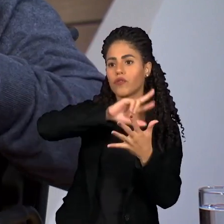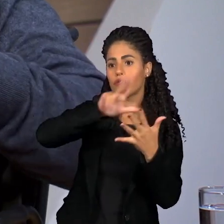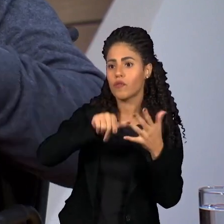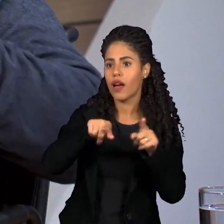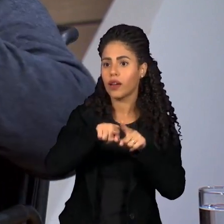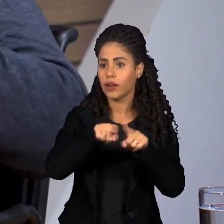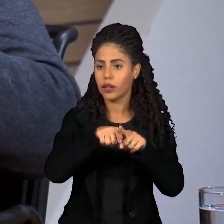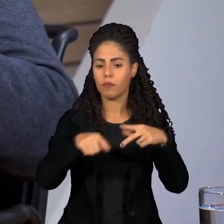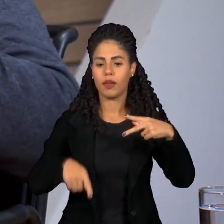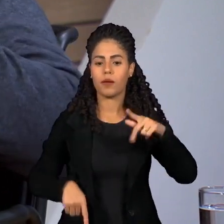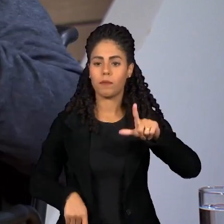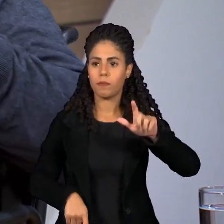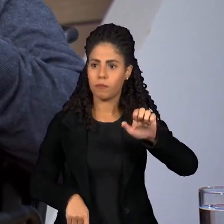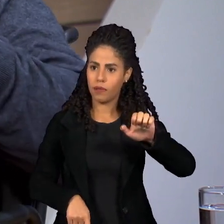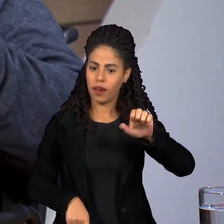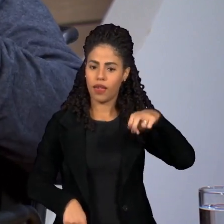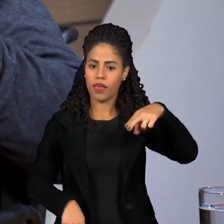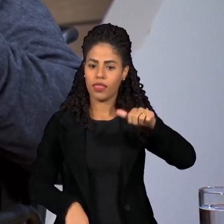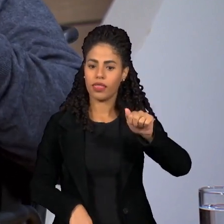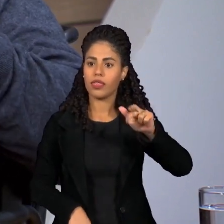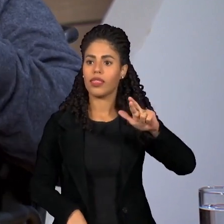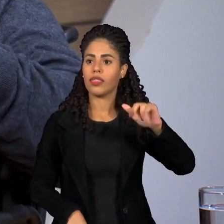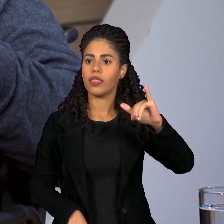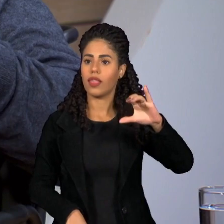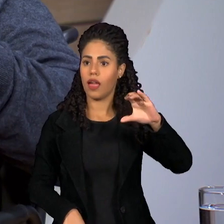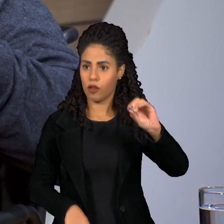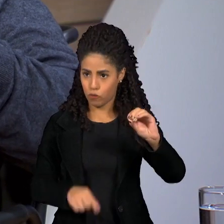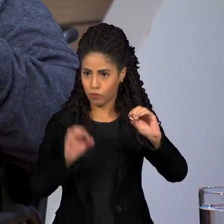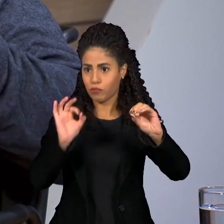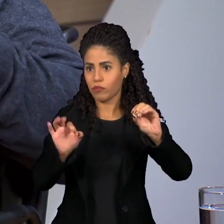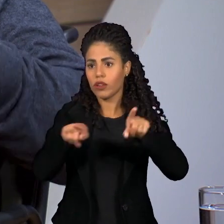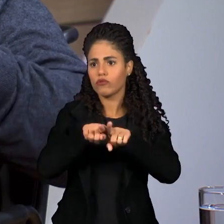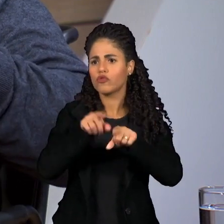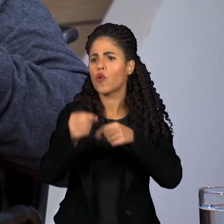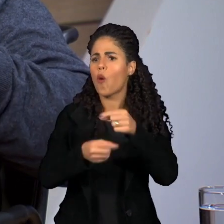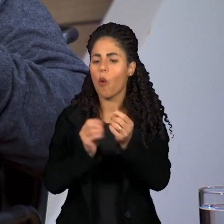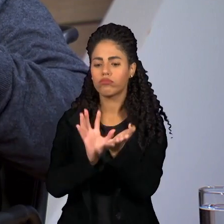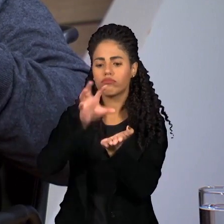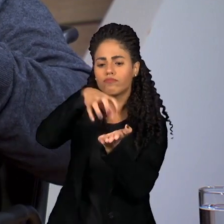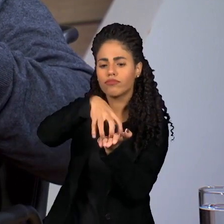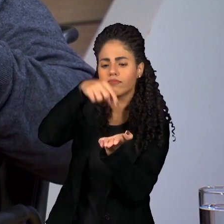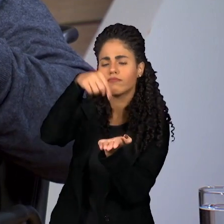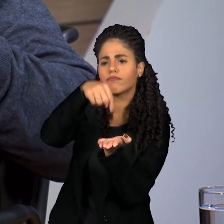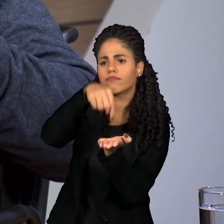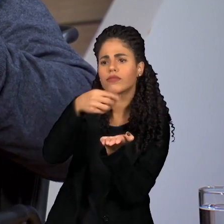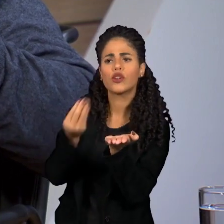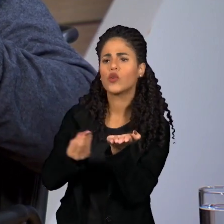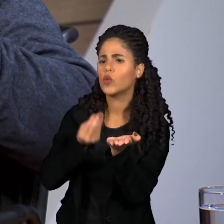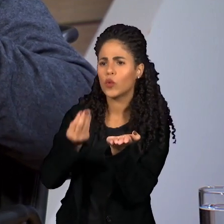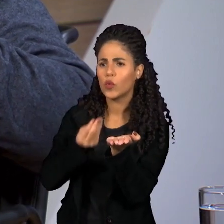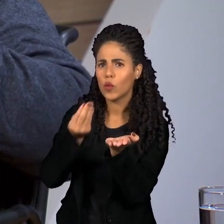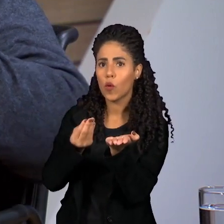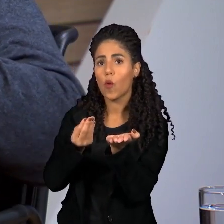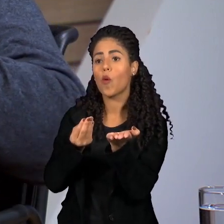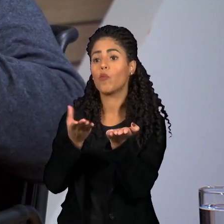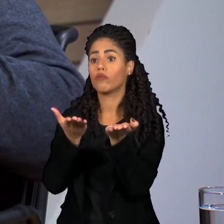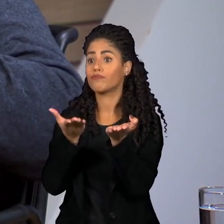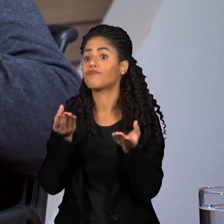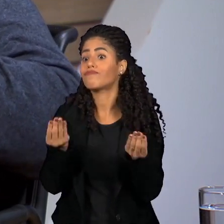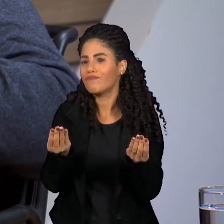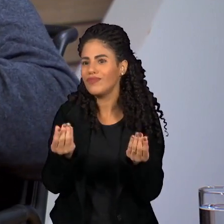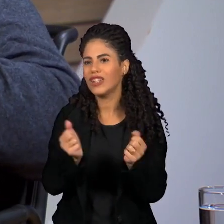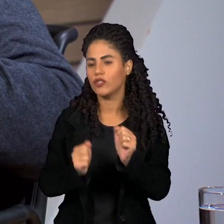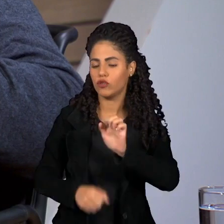plenário. Quando chegou na sistematização, no meio dela, o lado mais